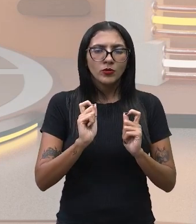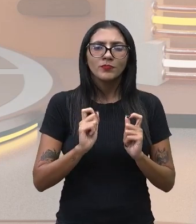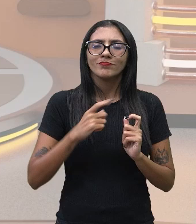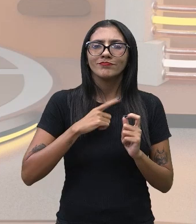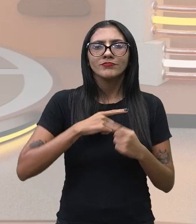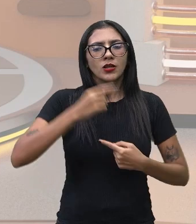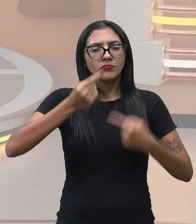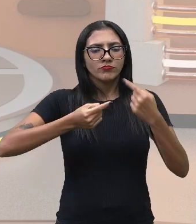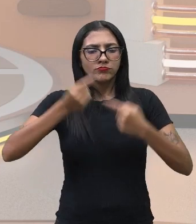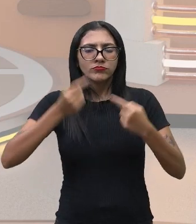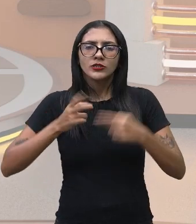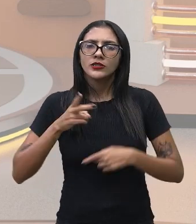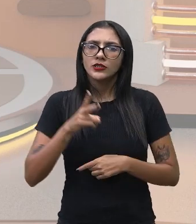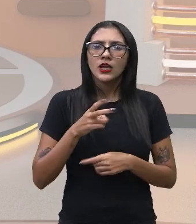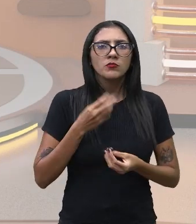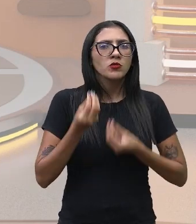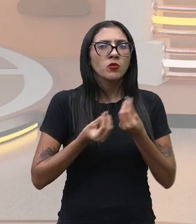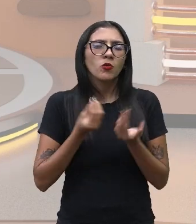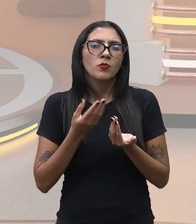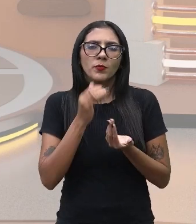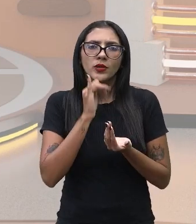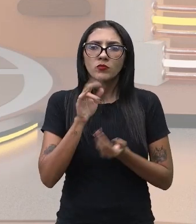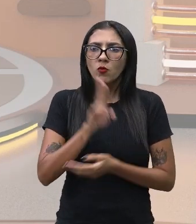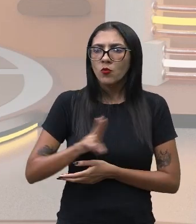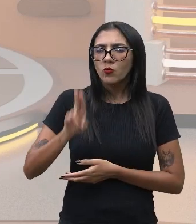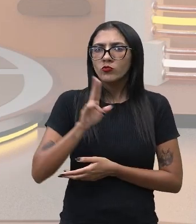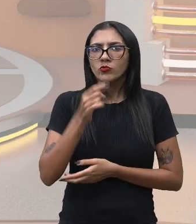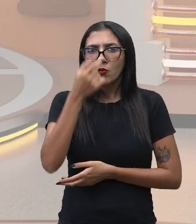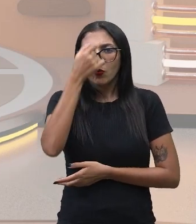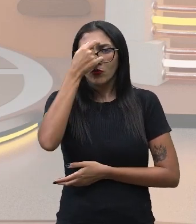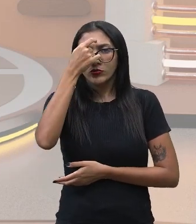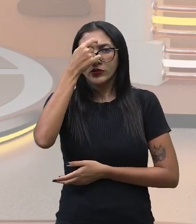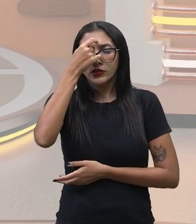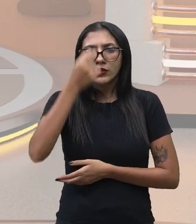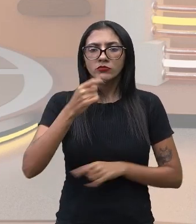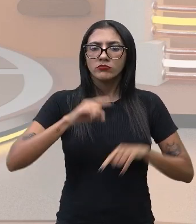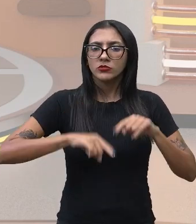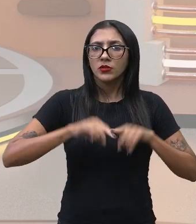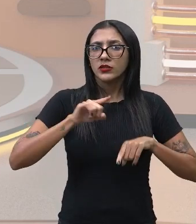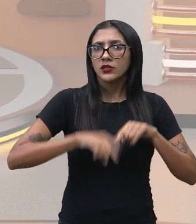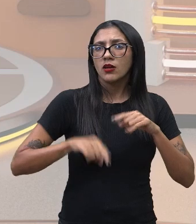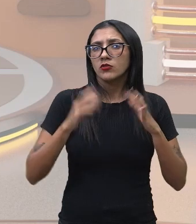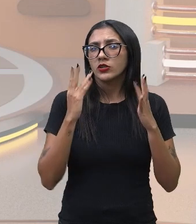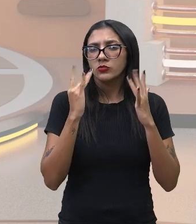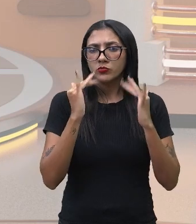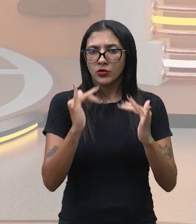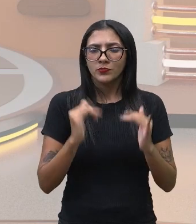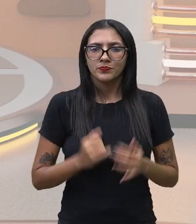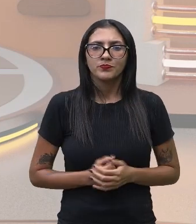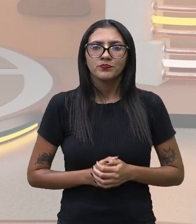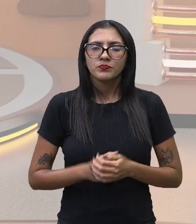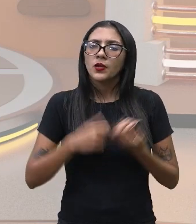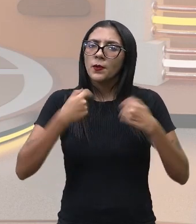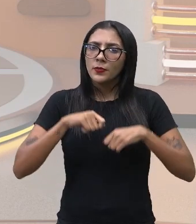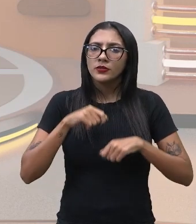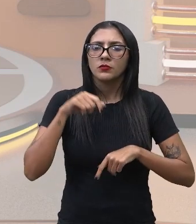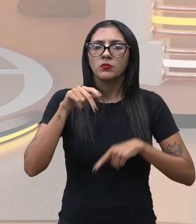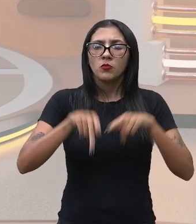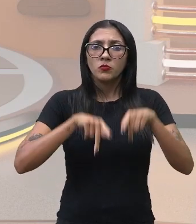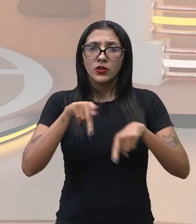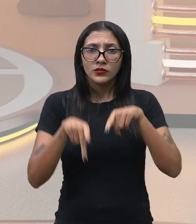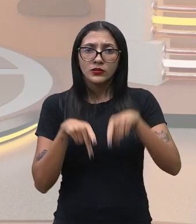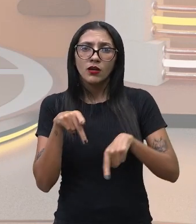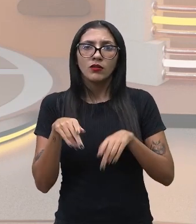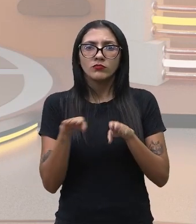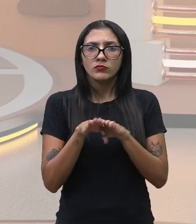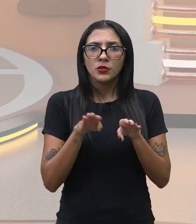debate sobre o consumo sustentável, né, que é necessário para que as populações, para que as